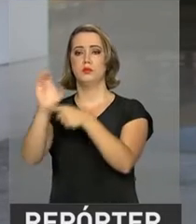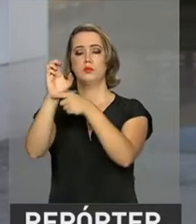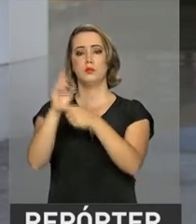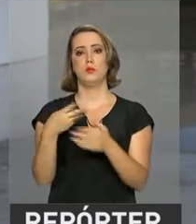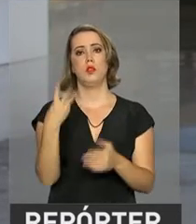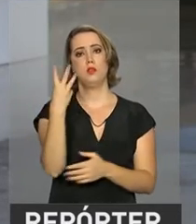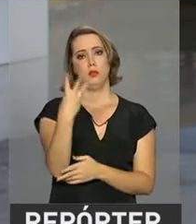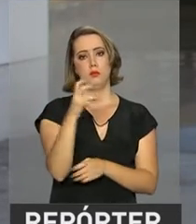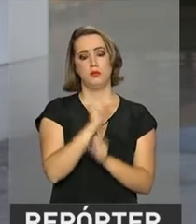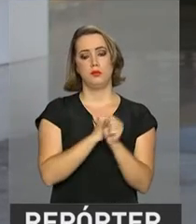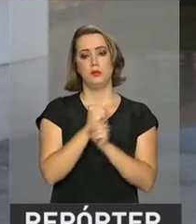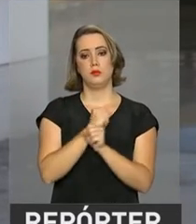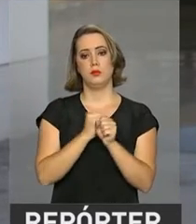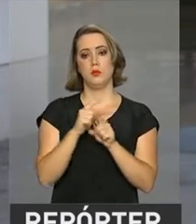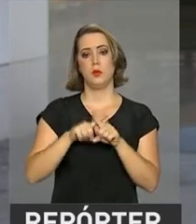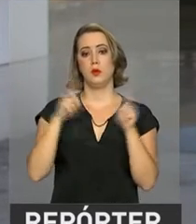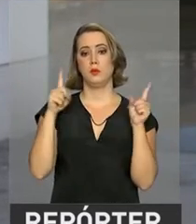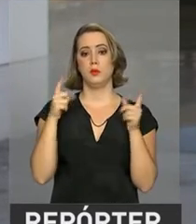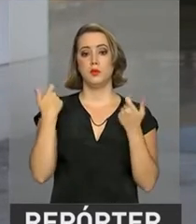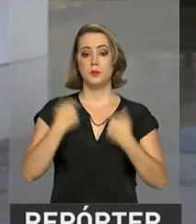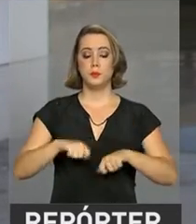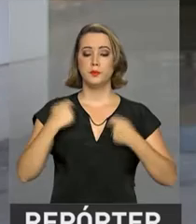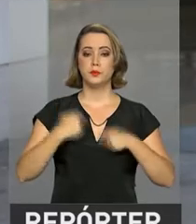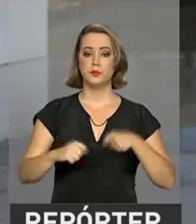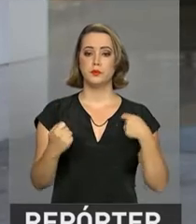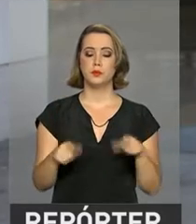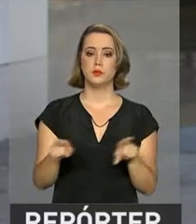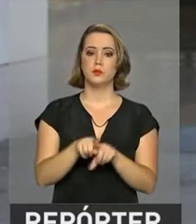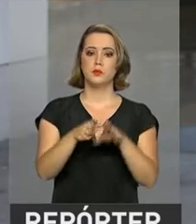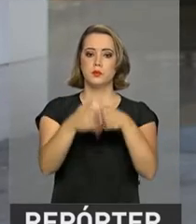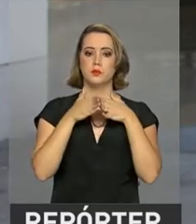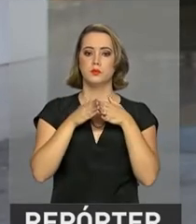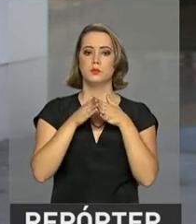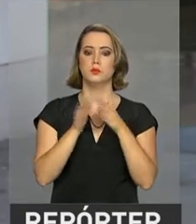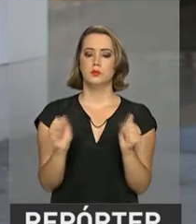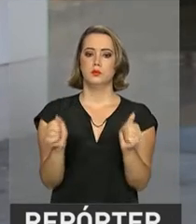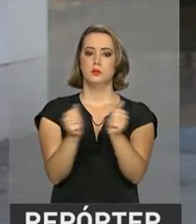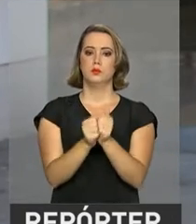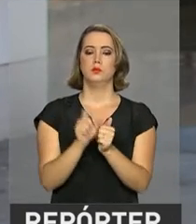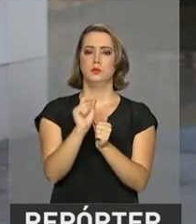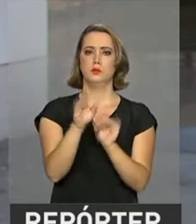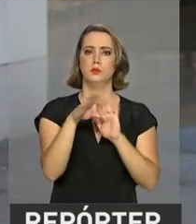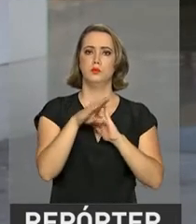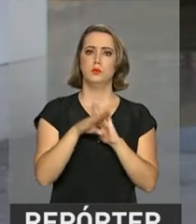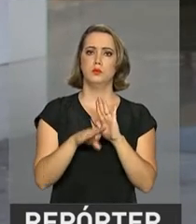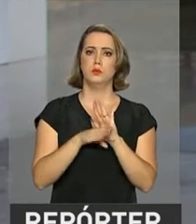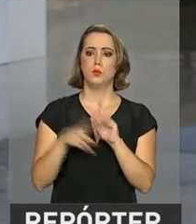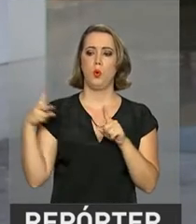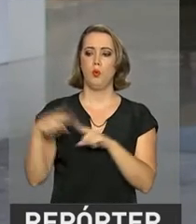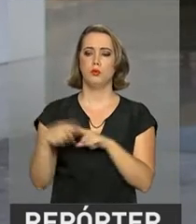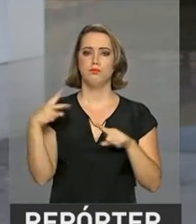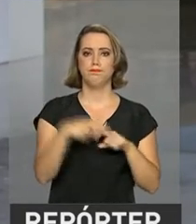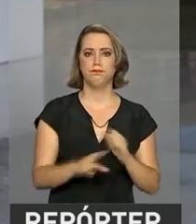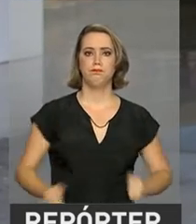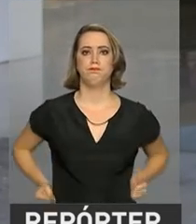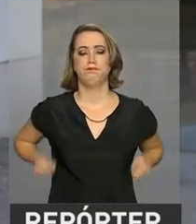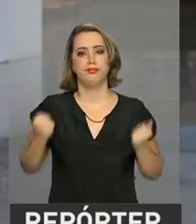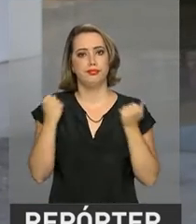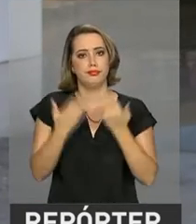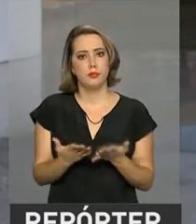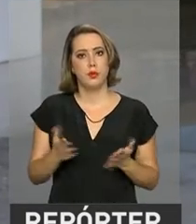três anos mas em contrapartida exigir um conjunto de medidas para cortar gastos e